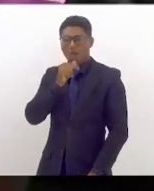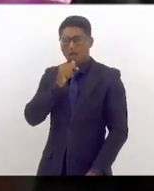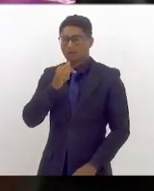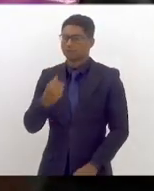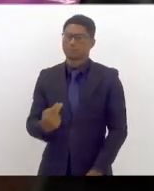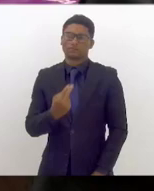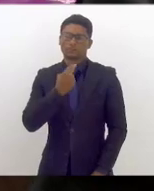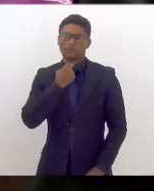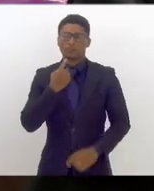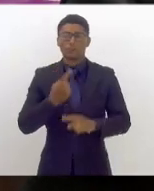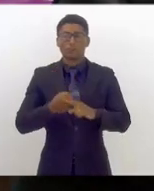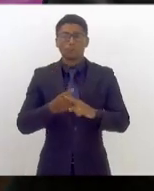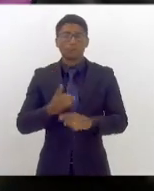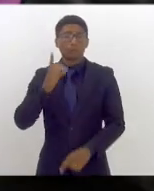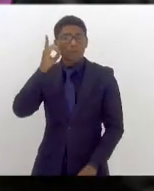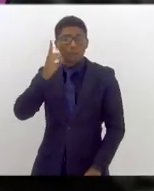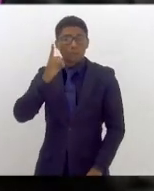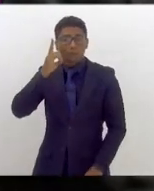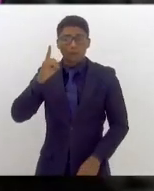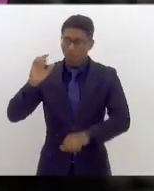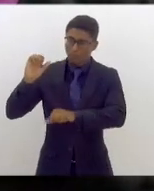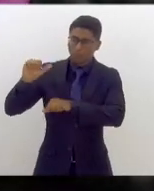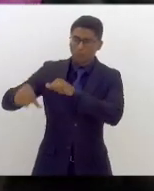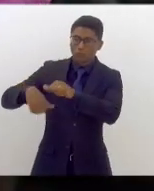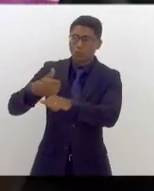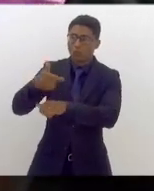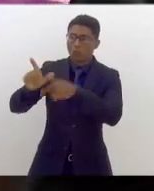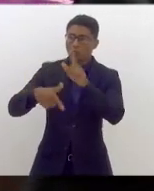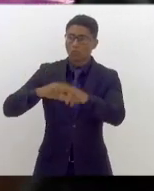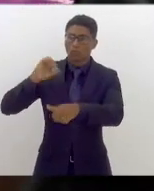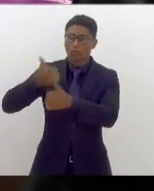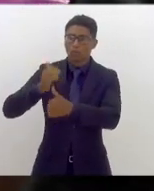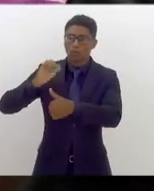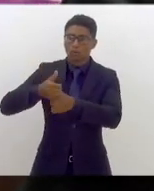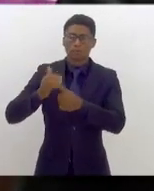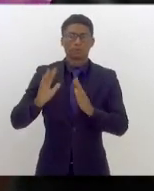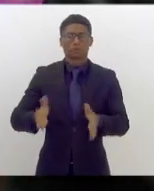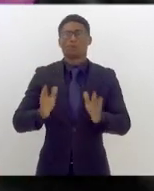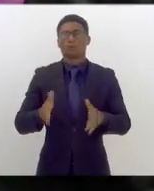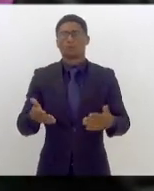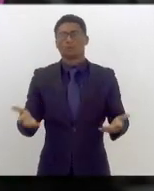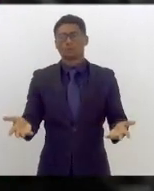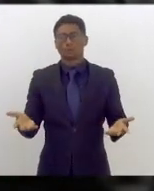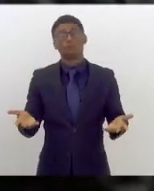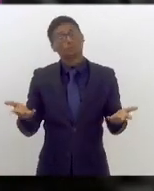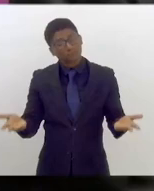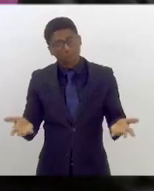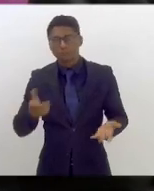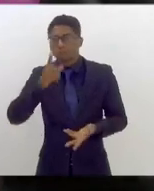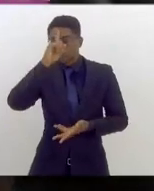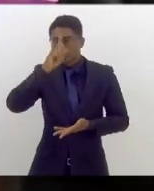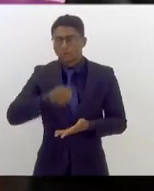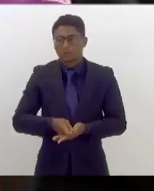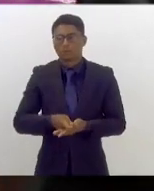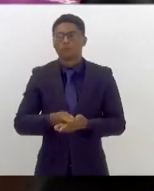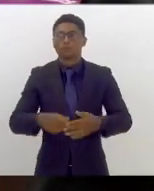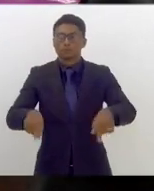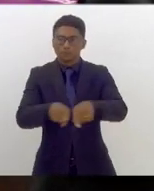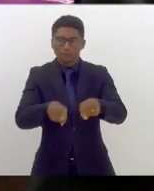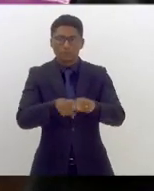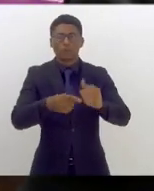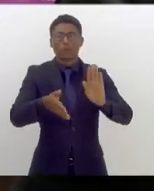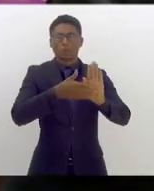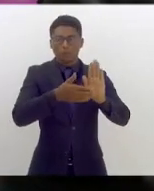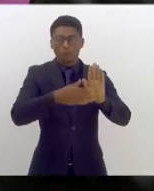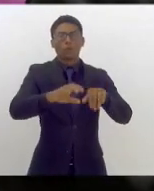os deputados mudaram o mandato então só ficariam da sinalar que a decisão e a propositura é